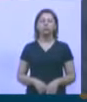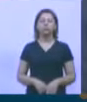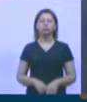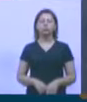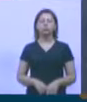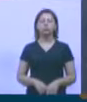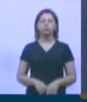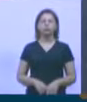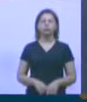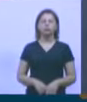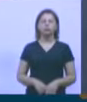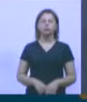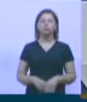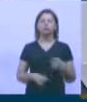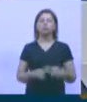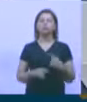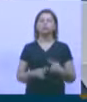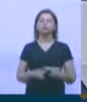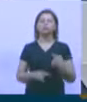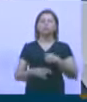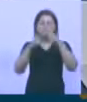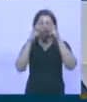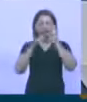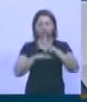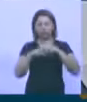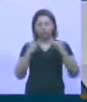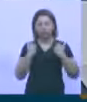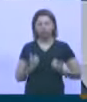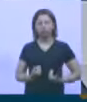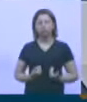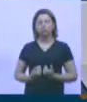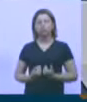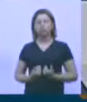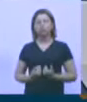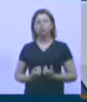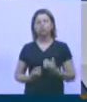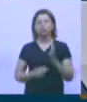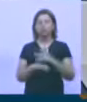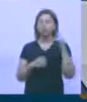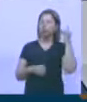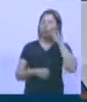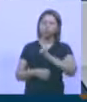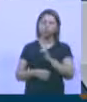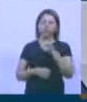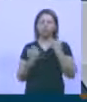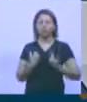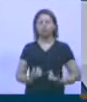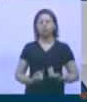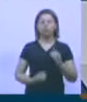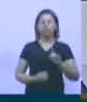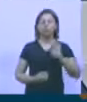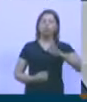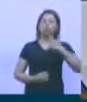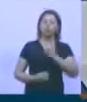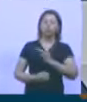and emotionally. Porque o que eu vejo é que a cura física ela vem automaticamente quando somos curados espiritualmente